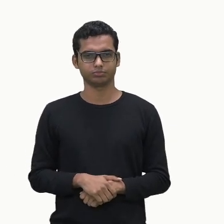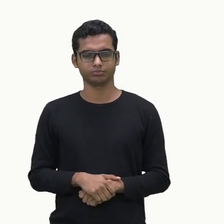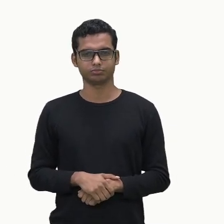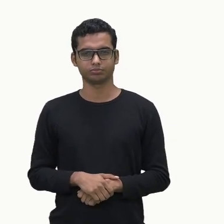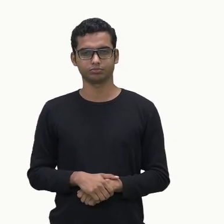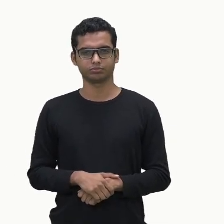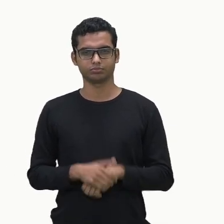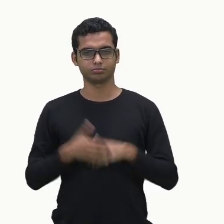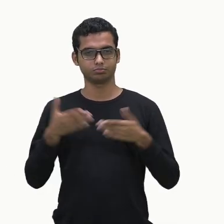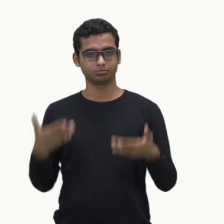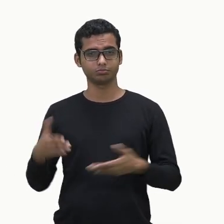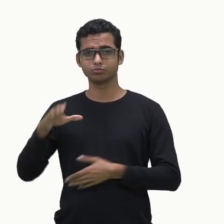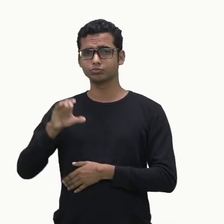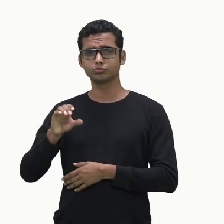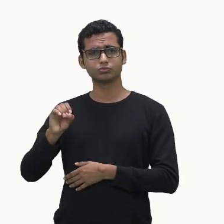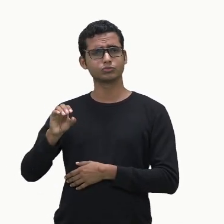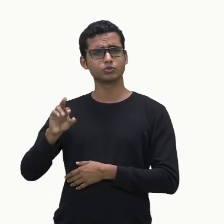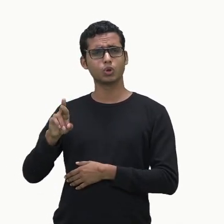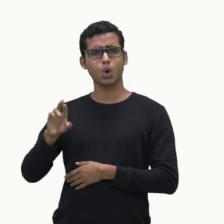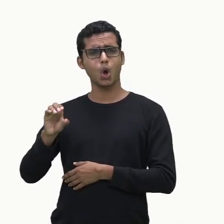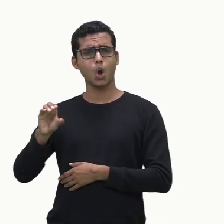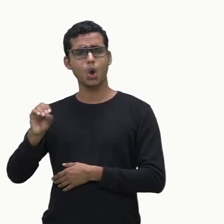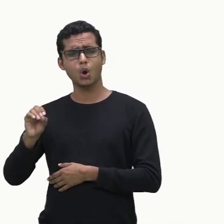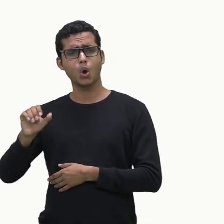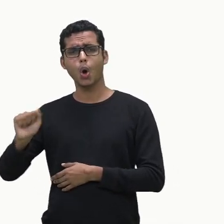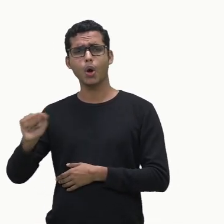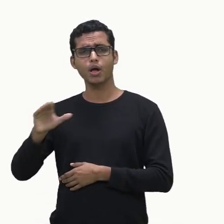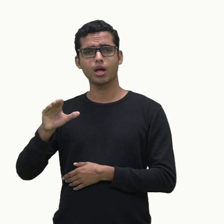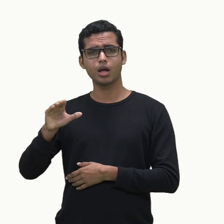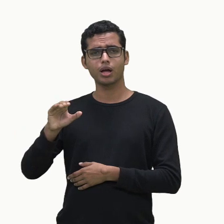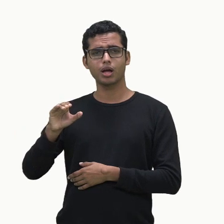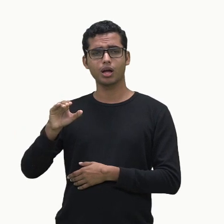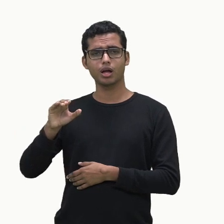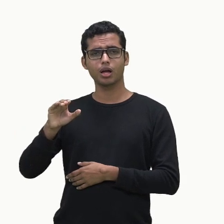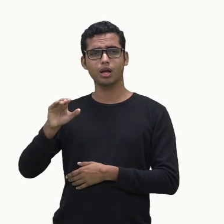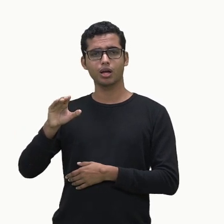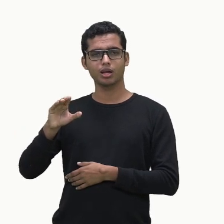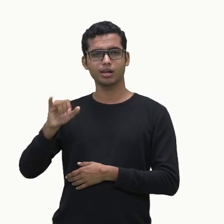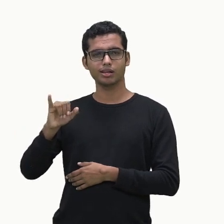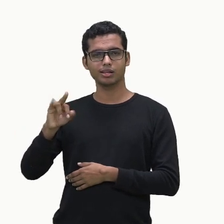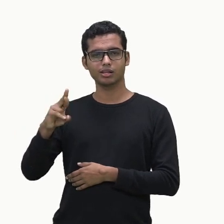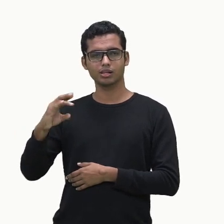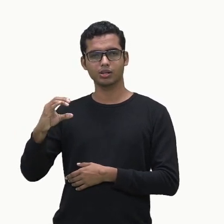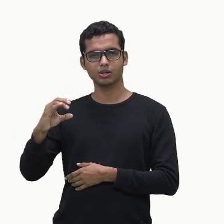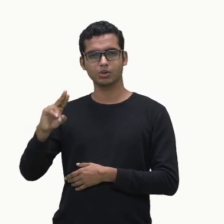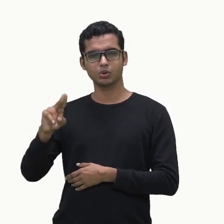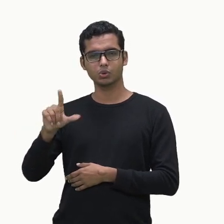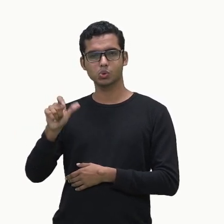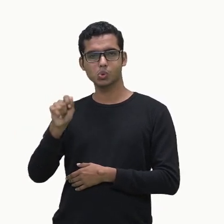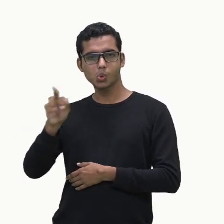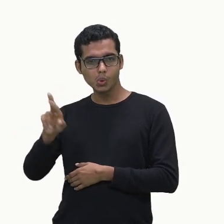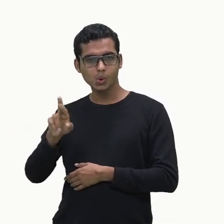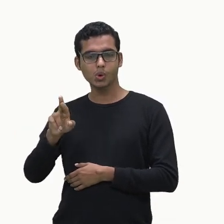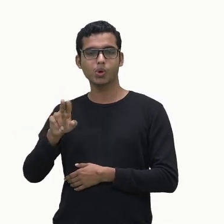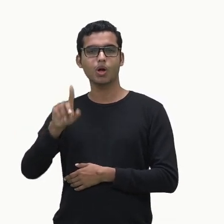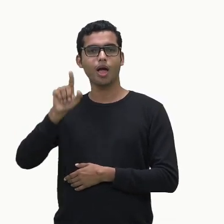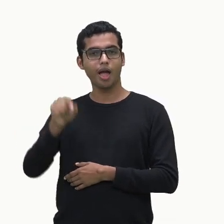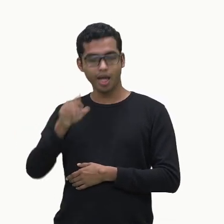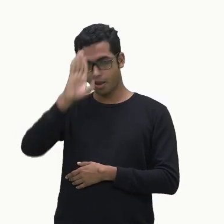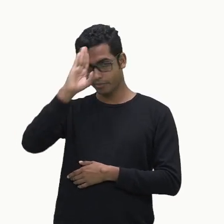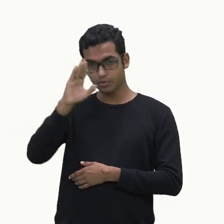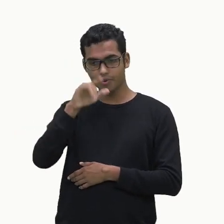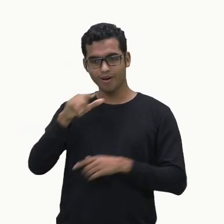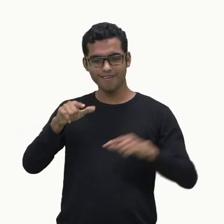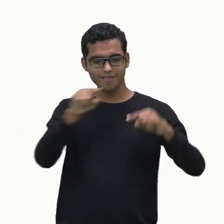coroa circular é justamente essa região que está aí na sua tela, de lilás,